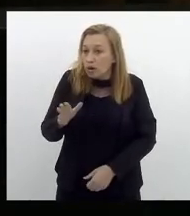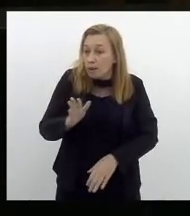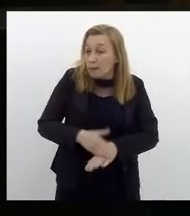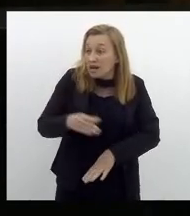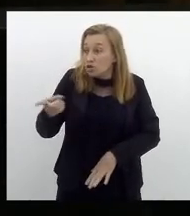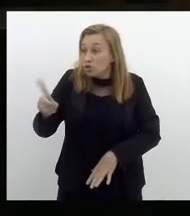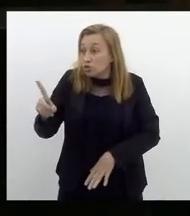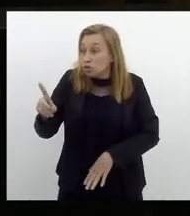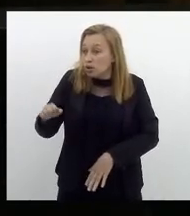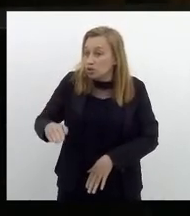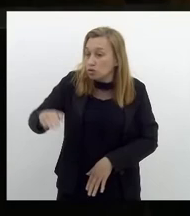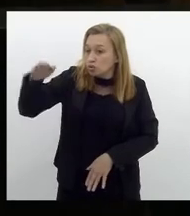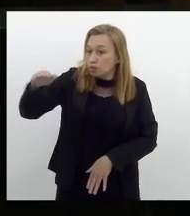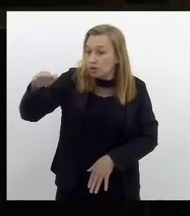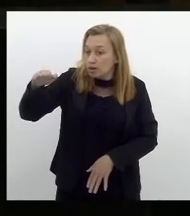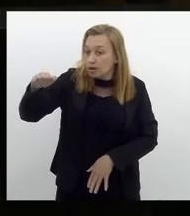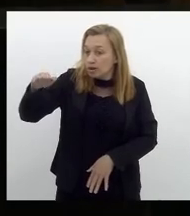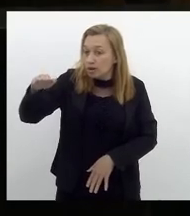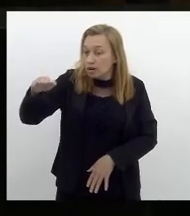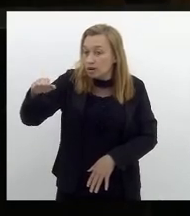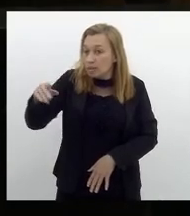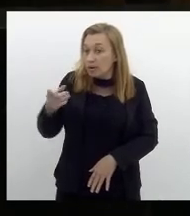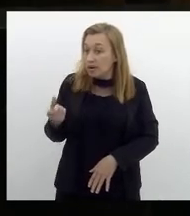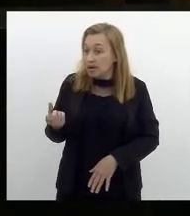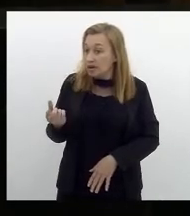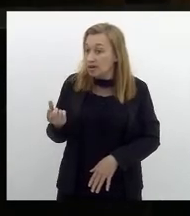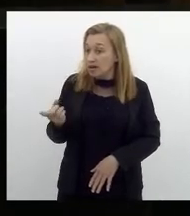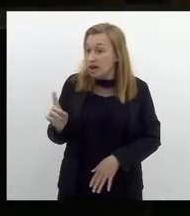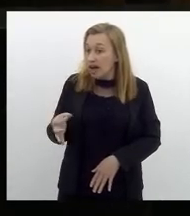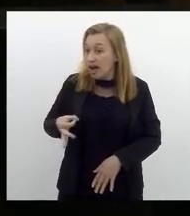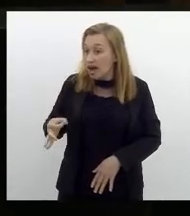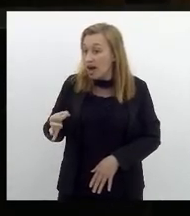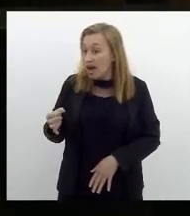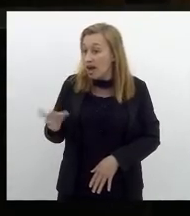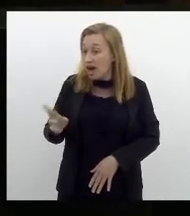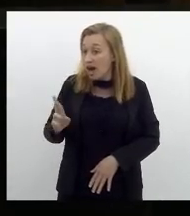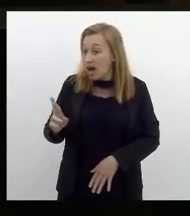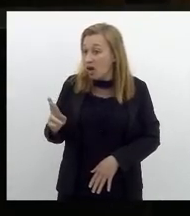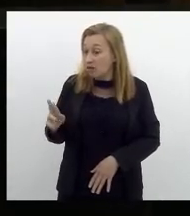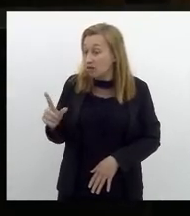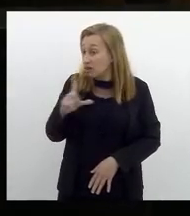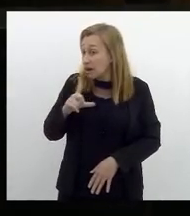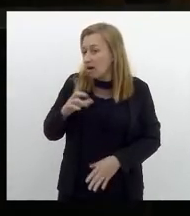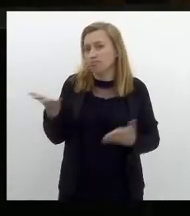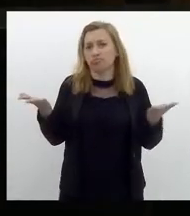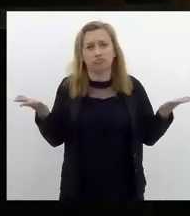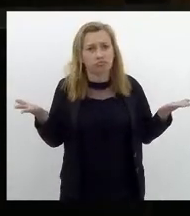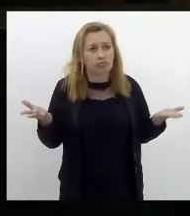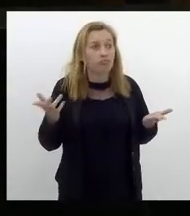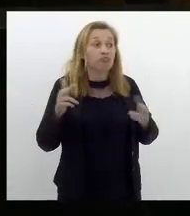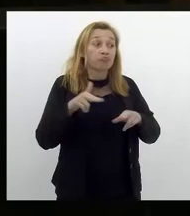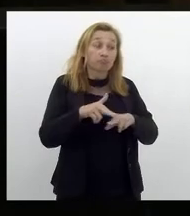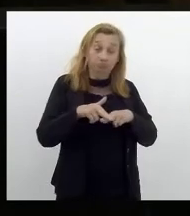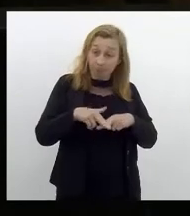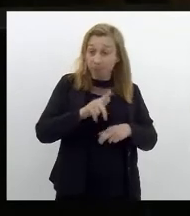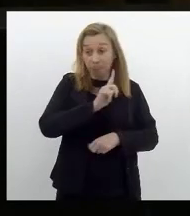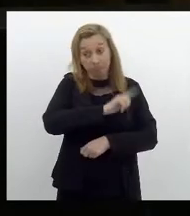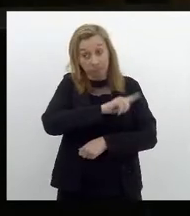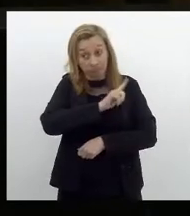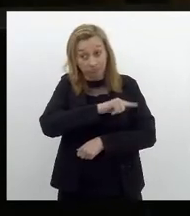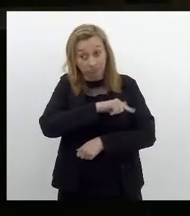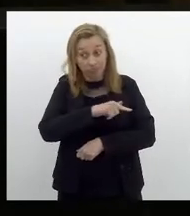o dólar subir, mais real ele terá. É por isso que o gestor nesses